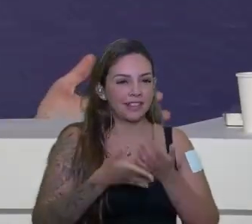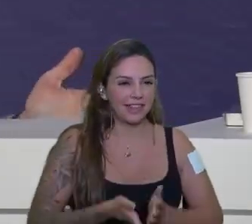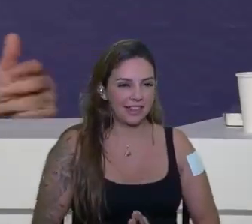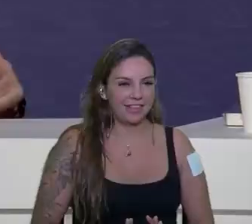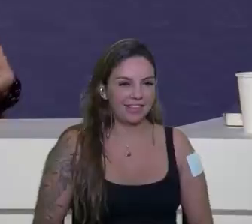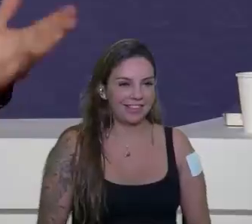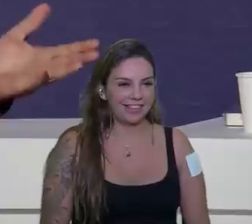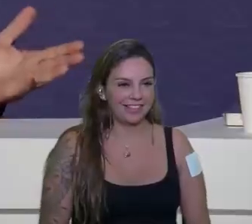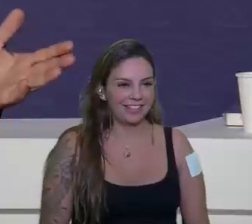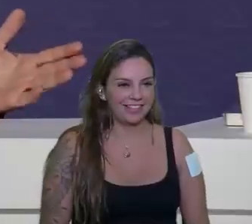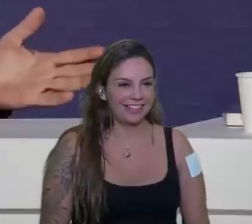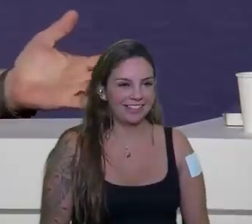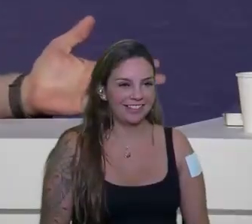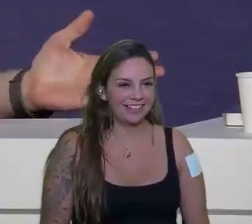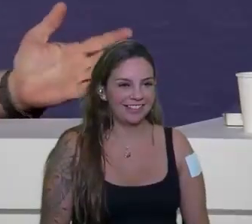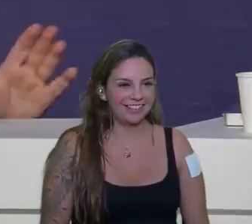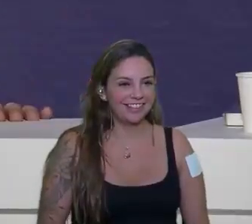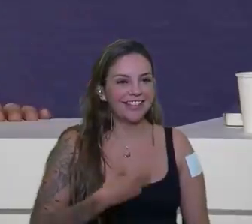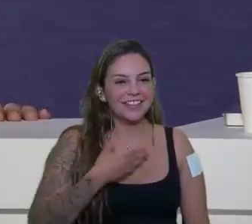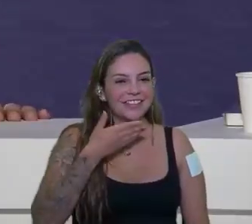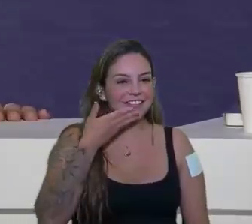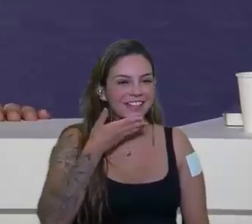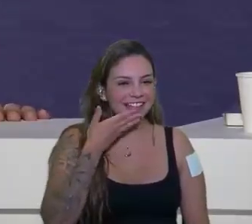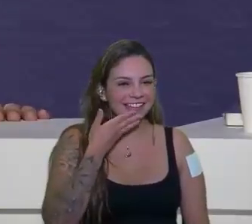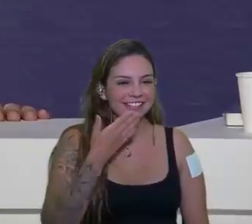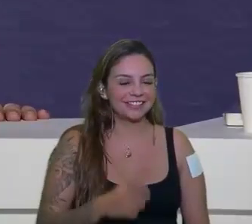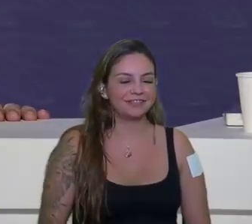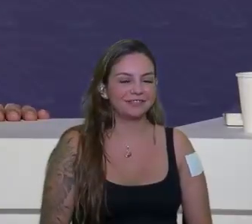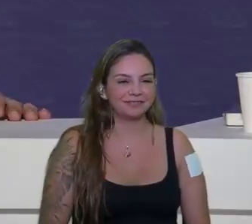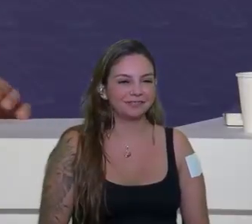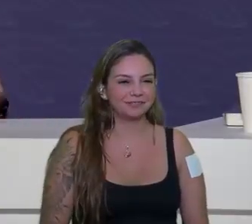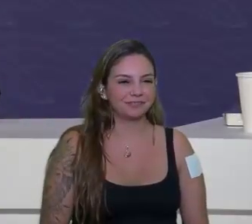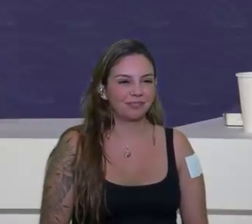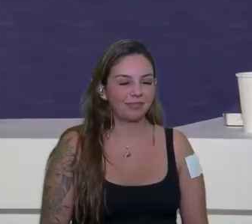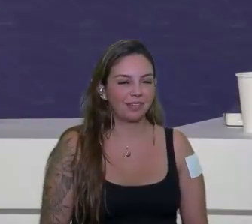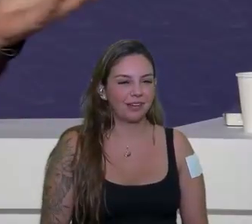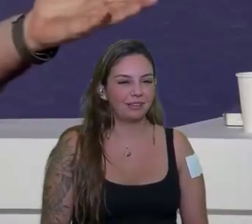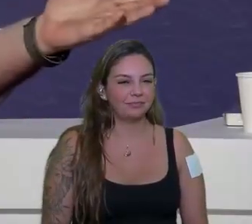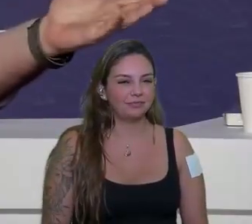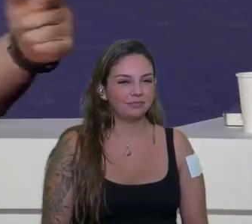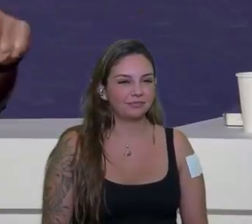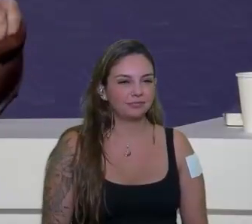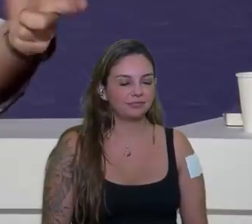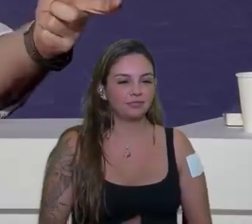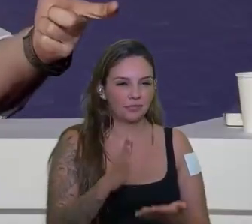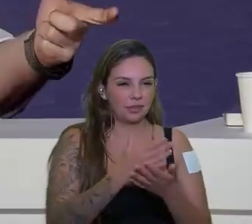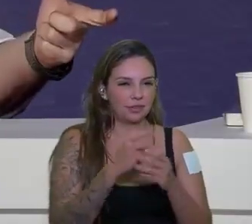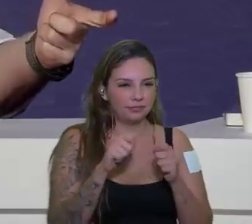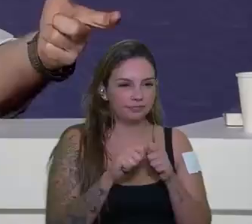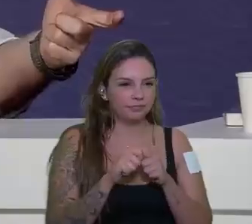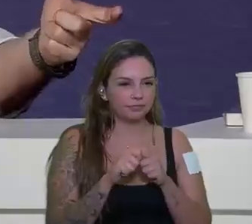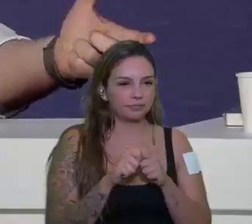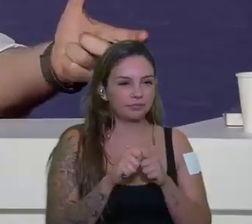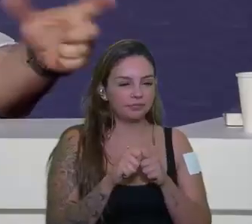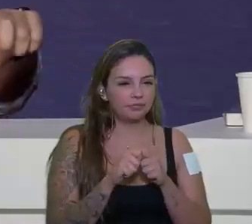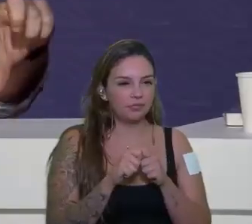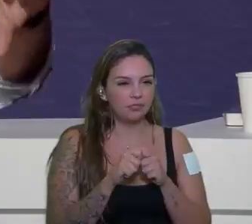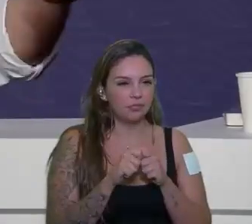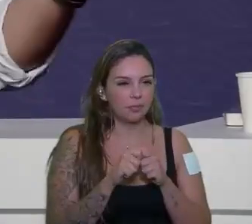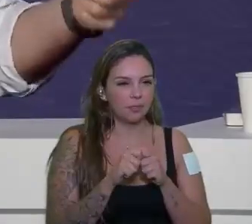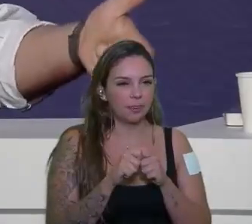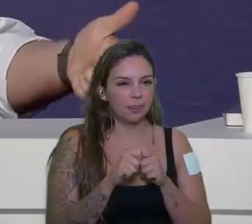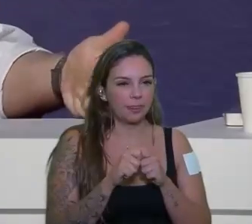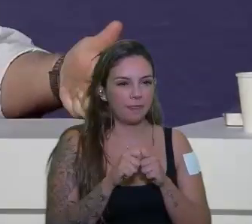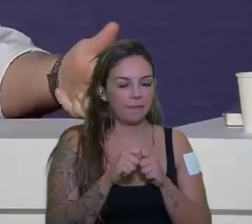que é falado. E no alto, acima da mesa e dos convidados, há uma grande faixa vermelha, cujo no canto direito lê-se Terceiro Fli